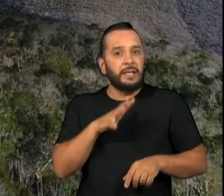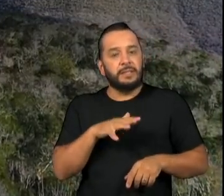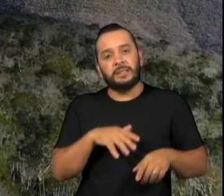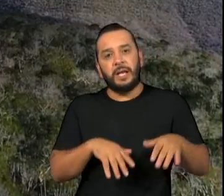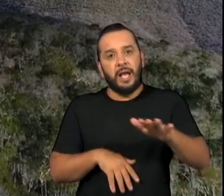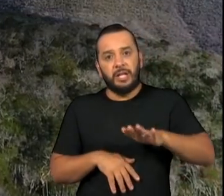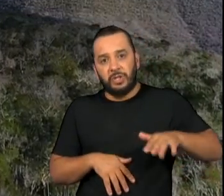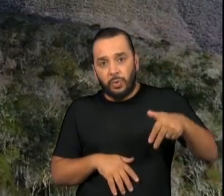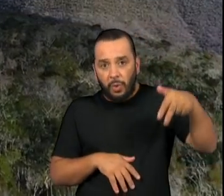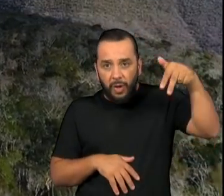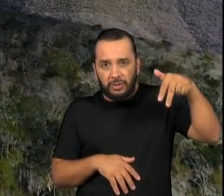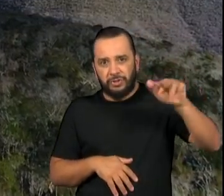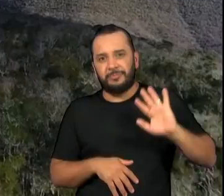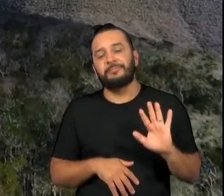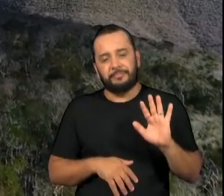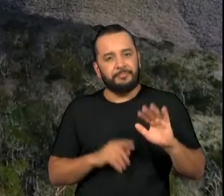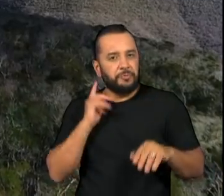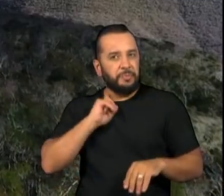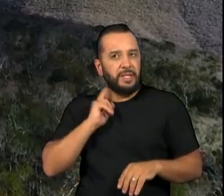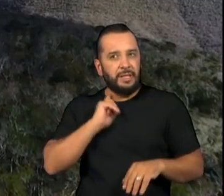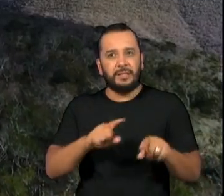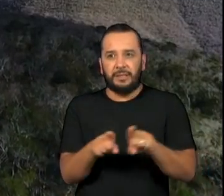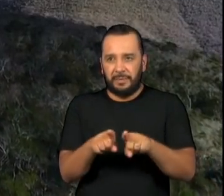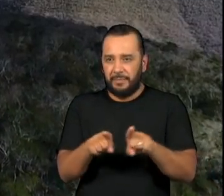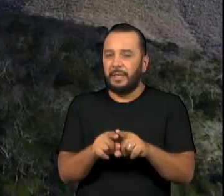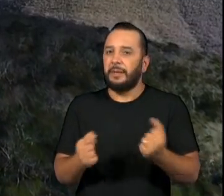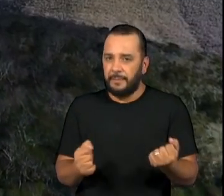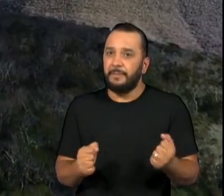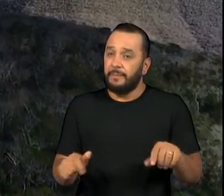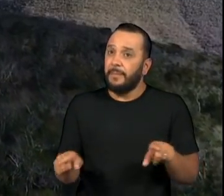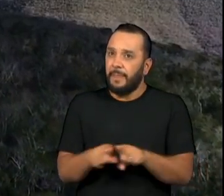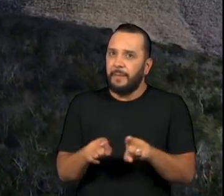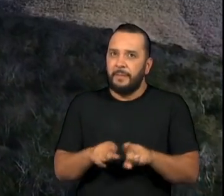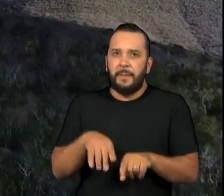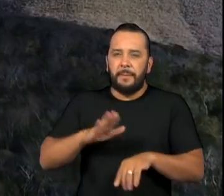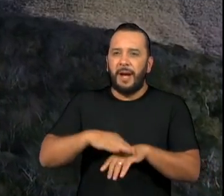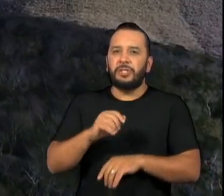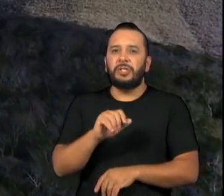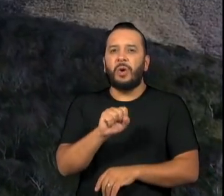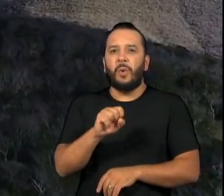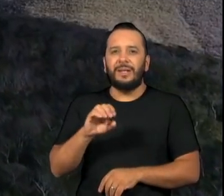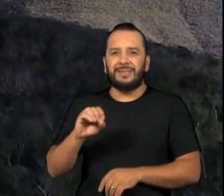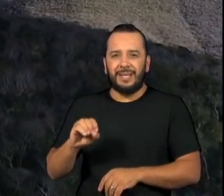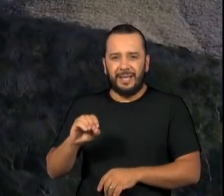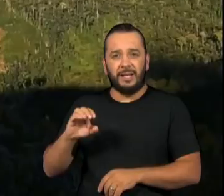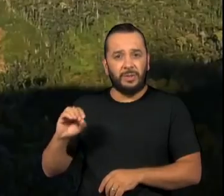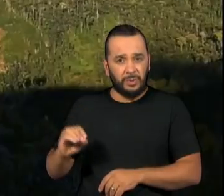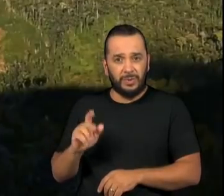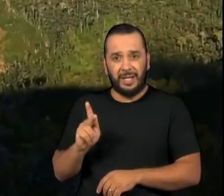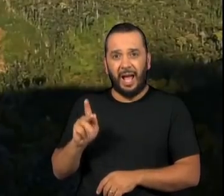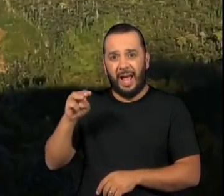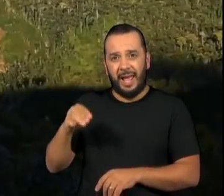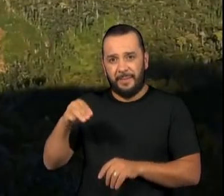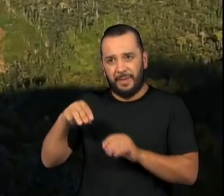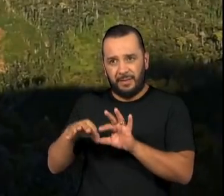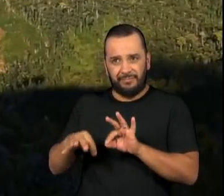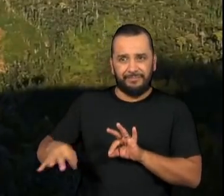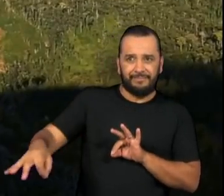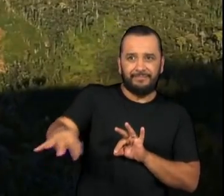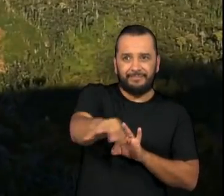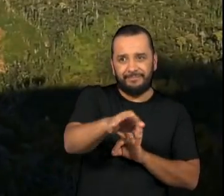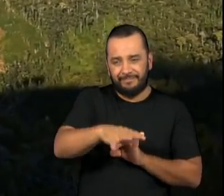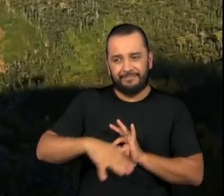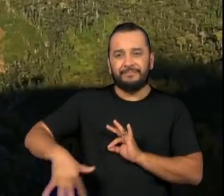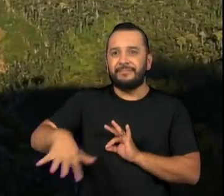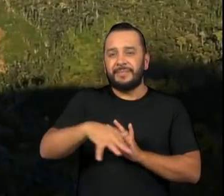Então, ele contempla uma área de mais de 800 mil quilômetros quadrados e tem uma população